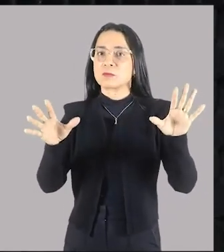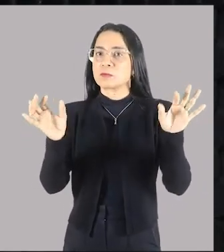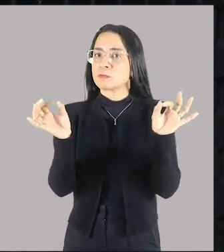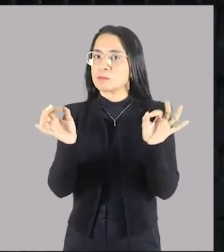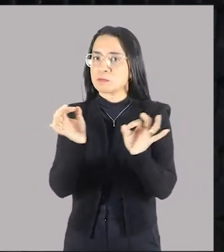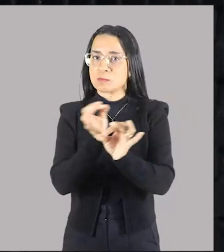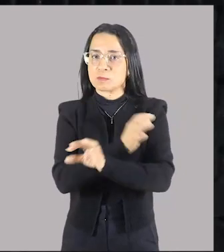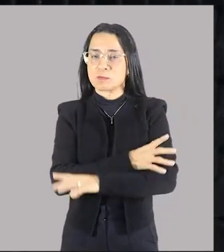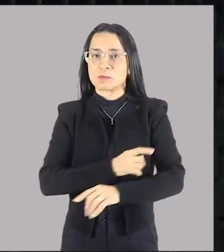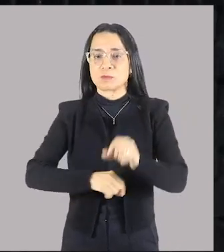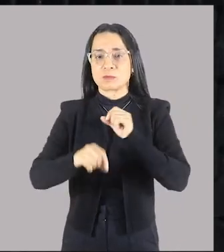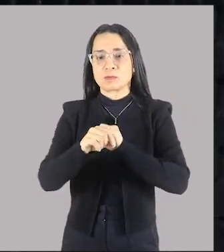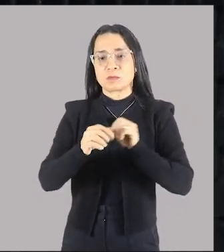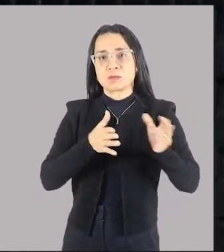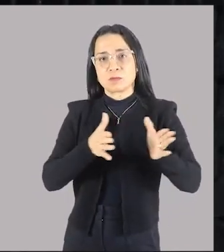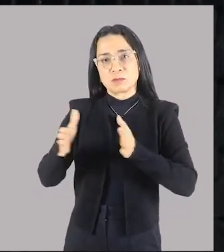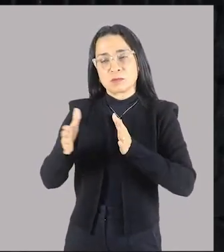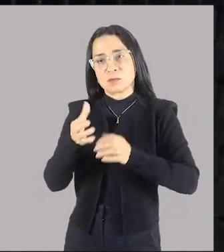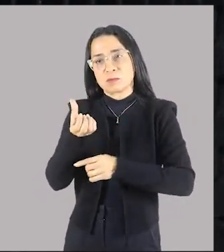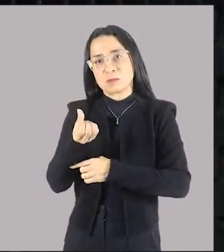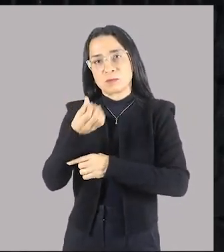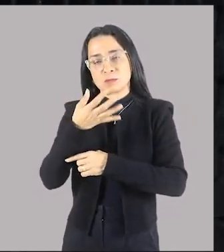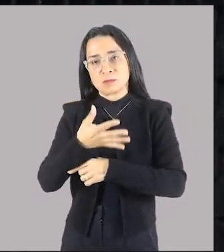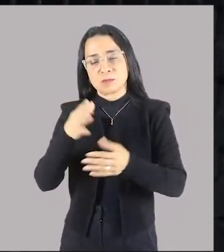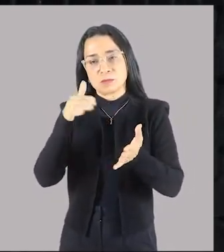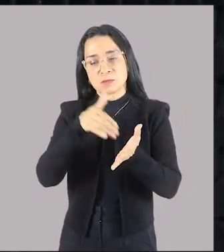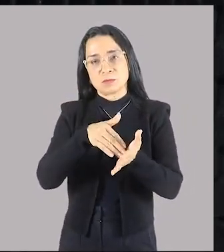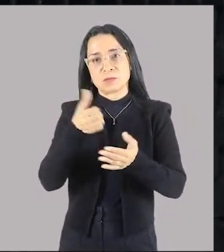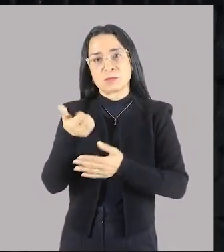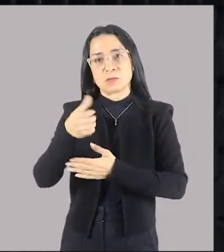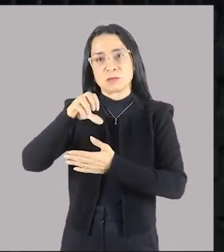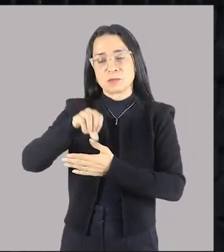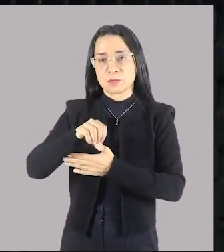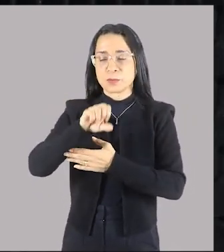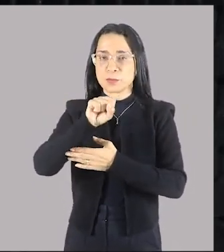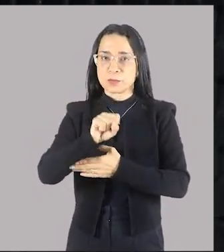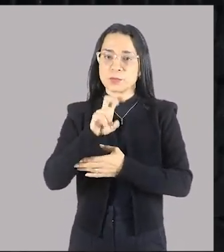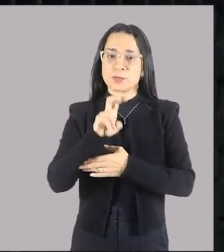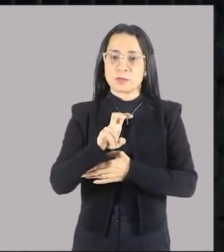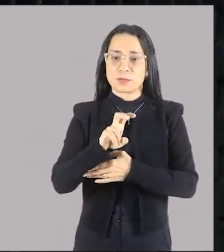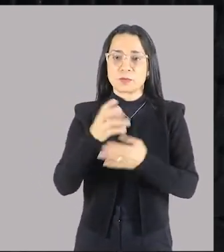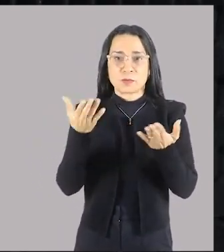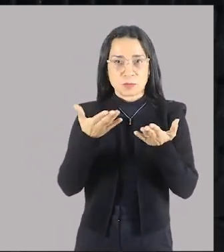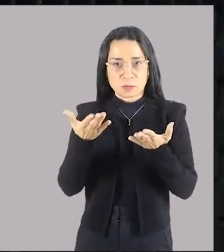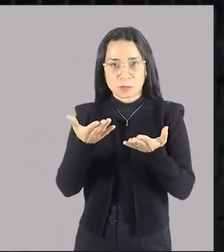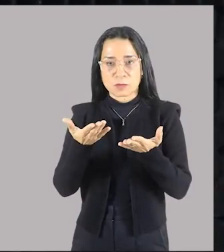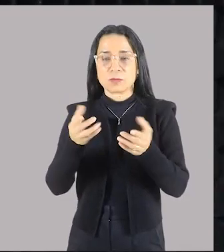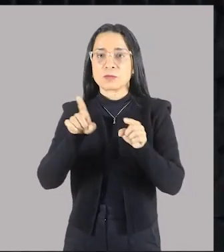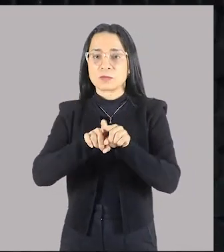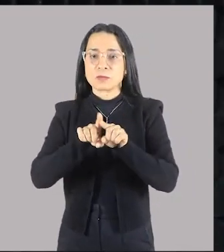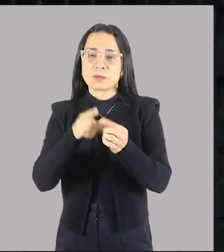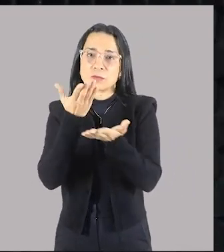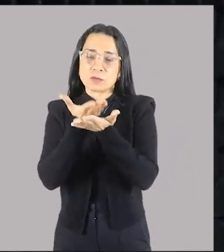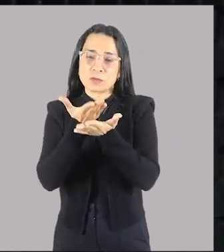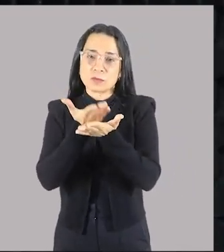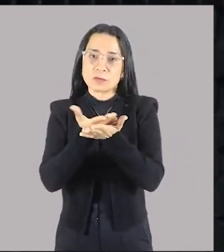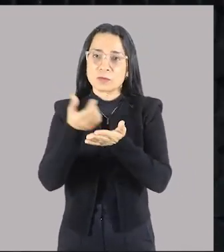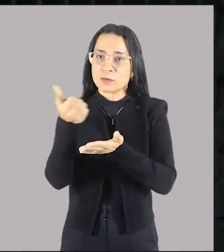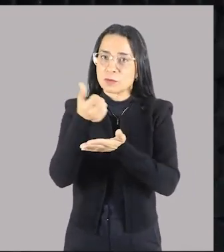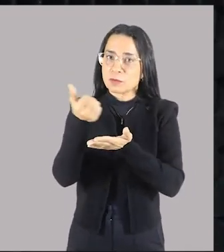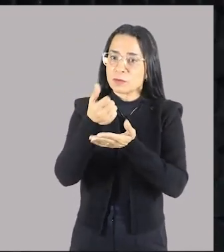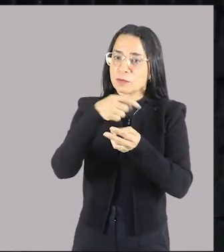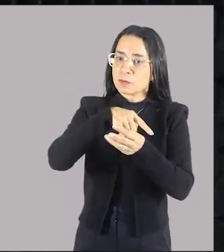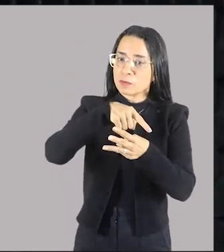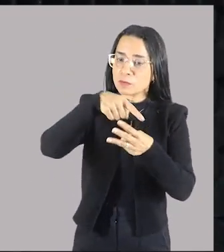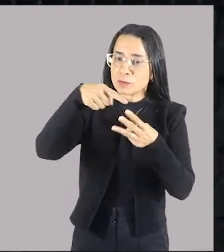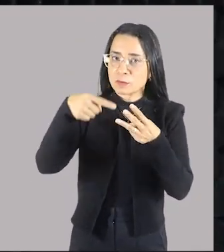dilaceradas no período ali de 64 até 1985. E nós iremos analisar os primeiros 3